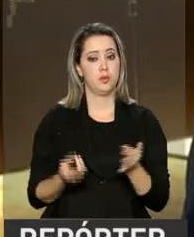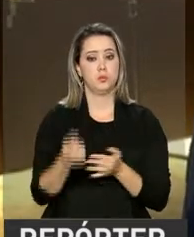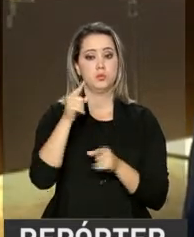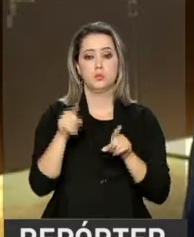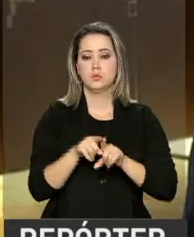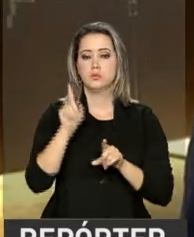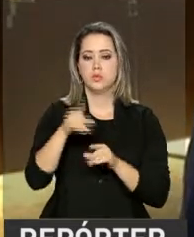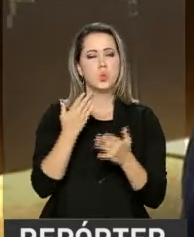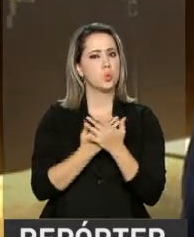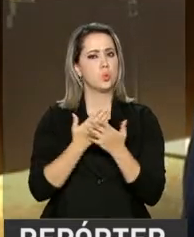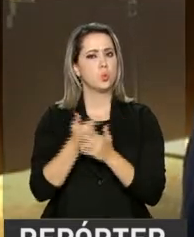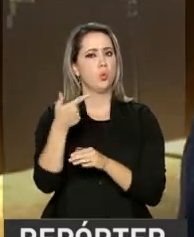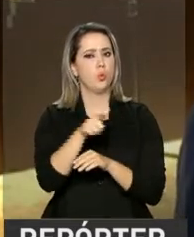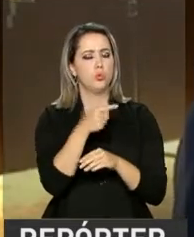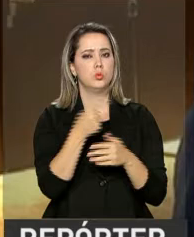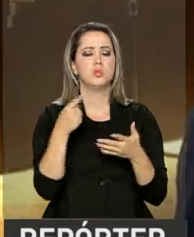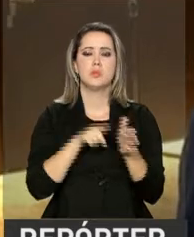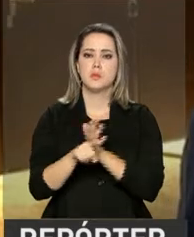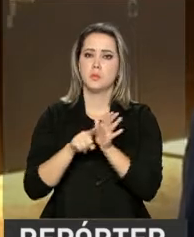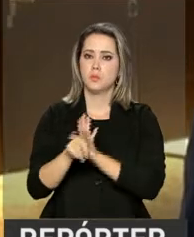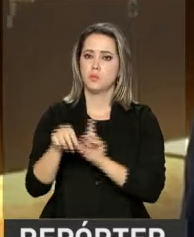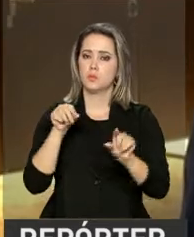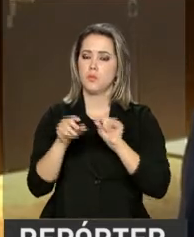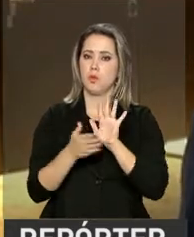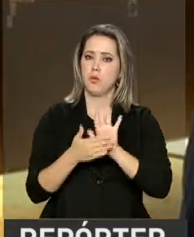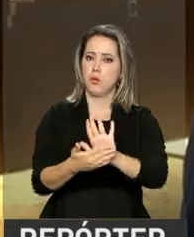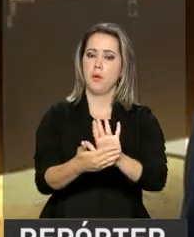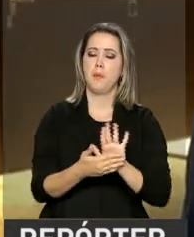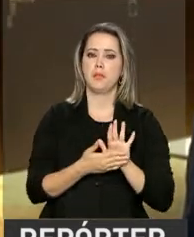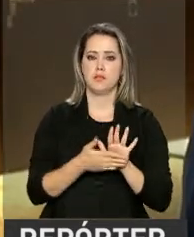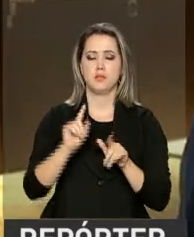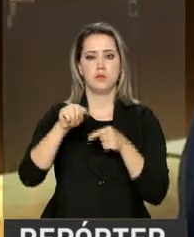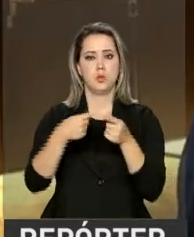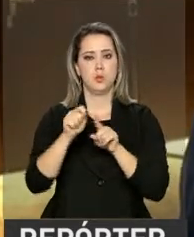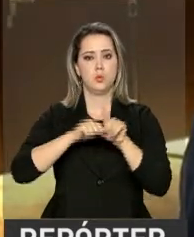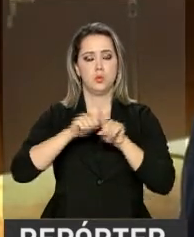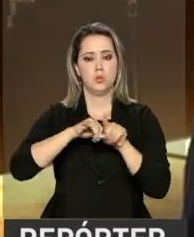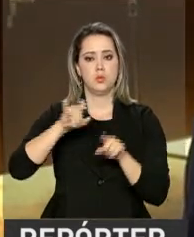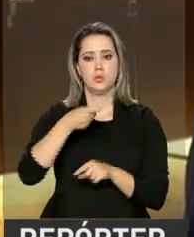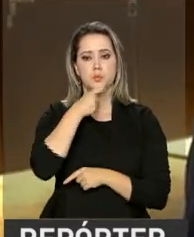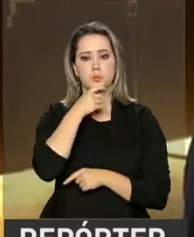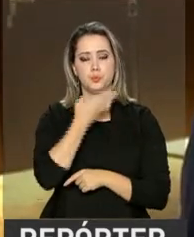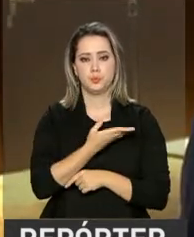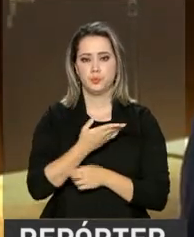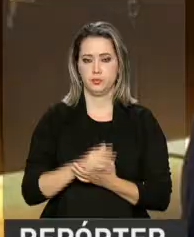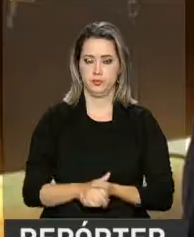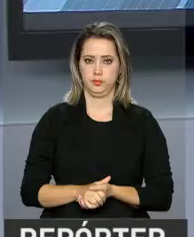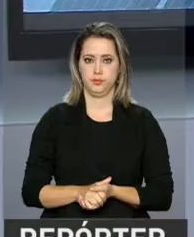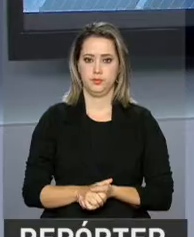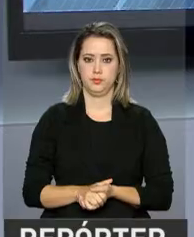estudo e estas e outras questões serão definidas e apresentadas ao mercado no mês de julho de são paulo josé luiz